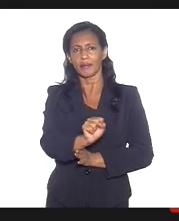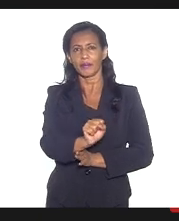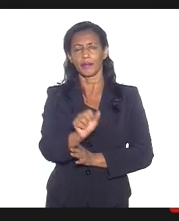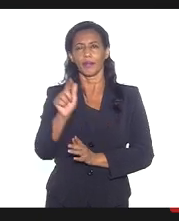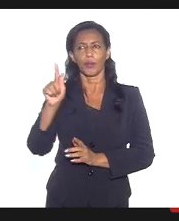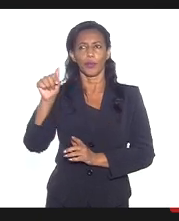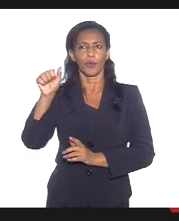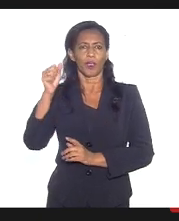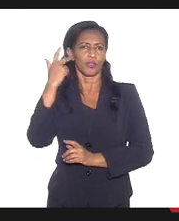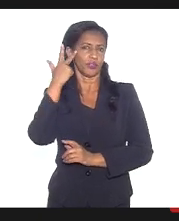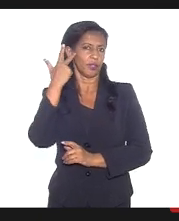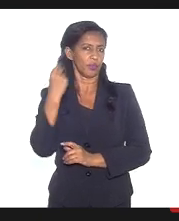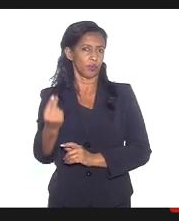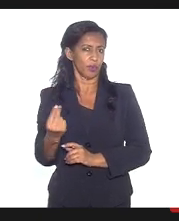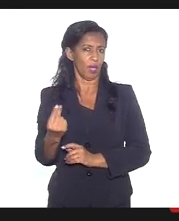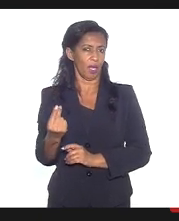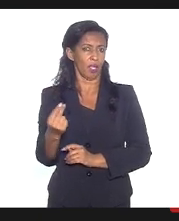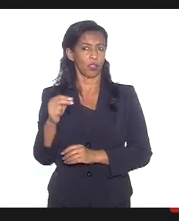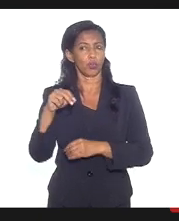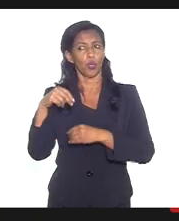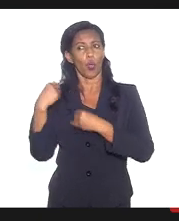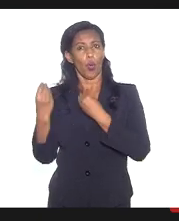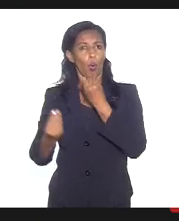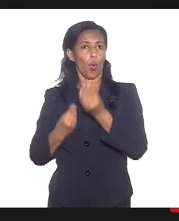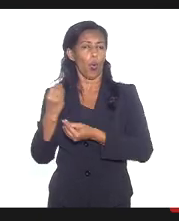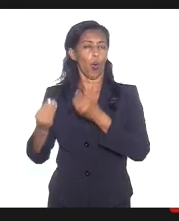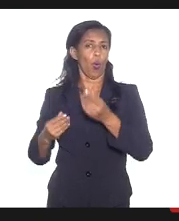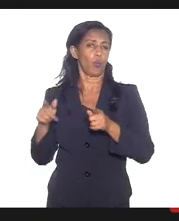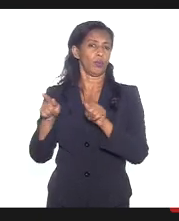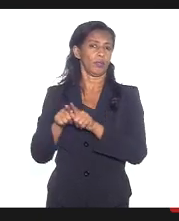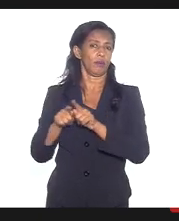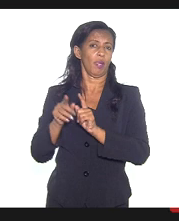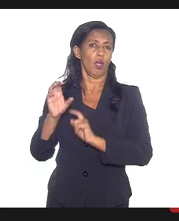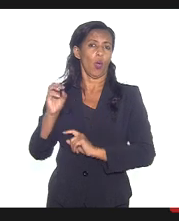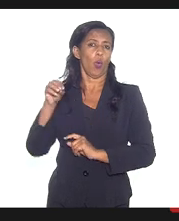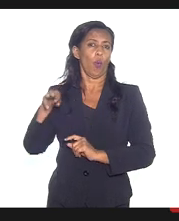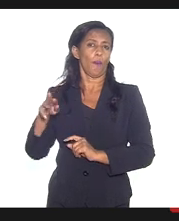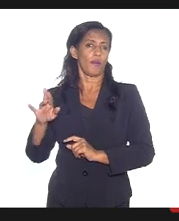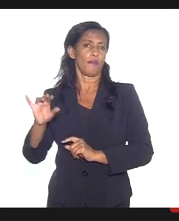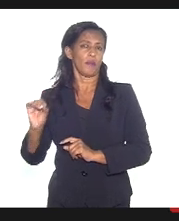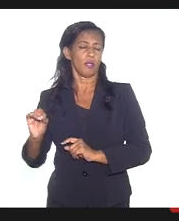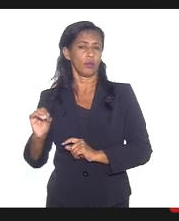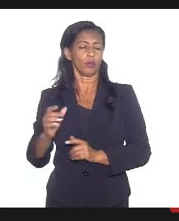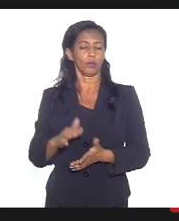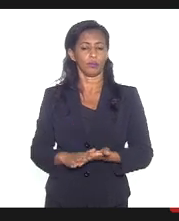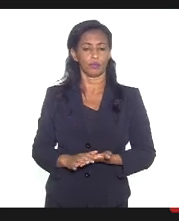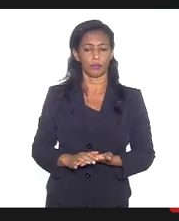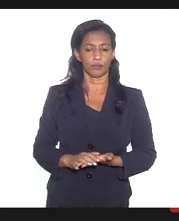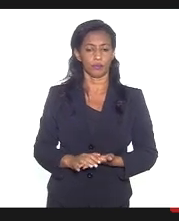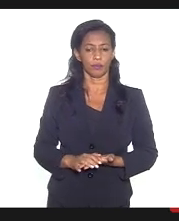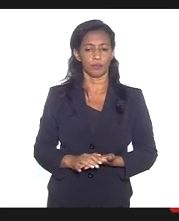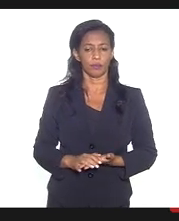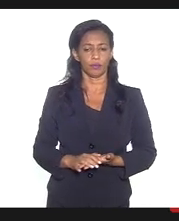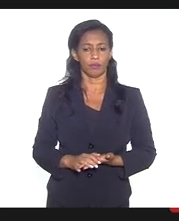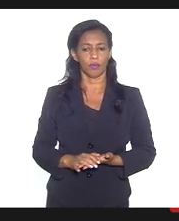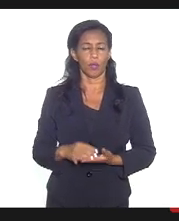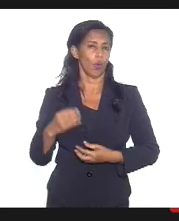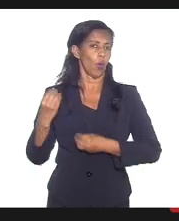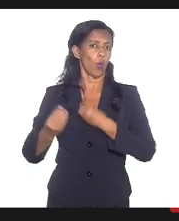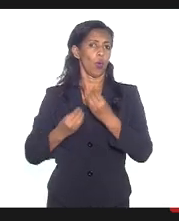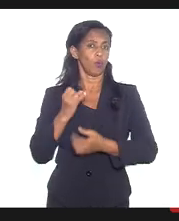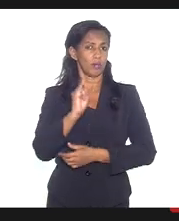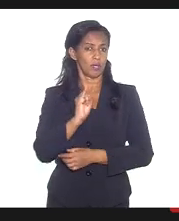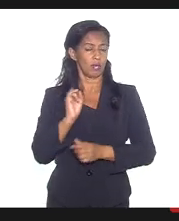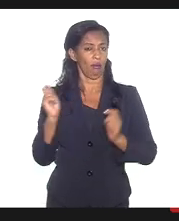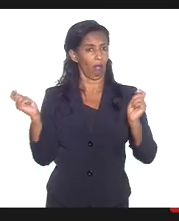gás natural como do gás comprimido, do GNL, né? Para que senão se pudesse também